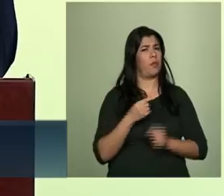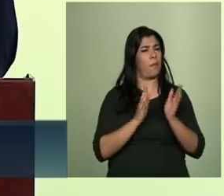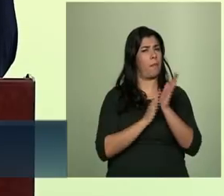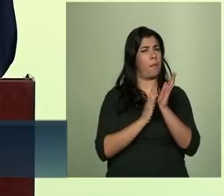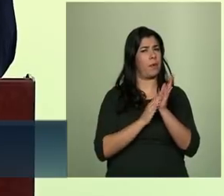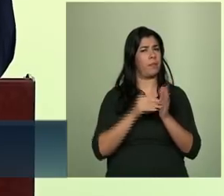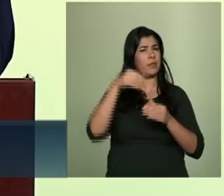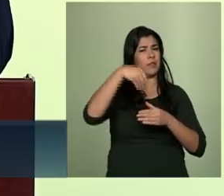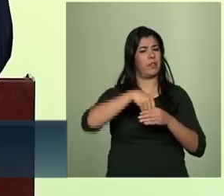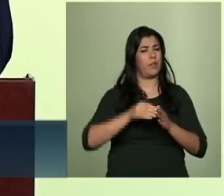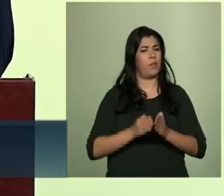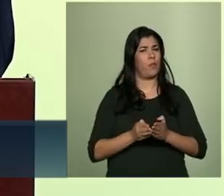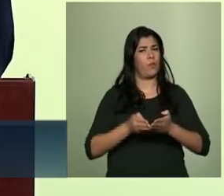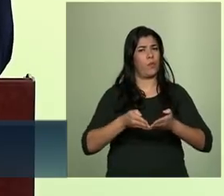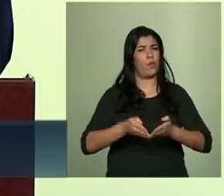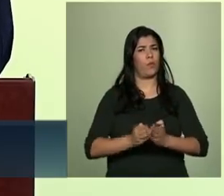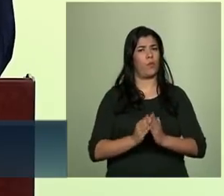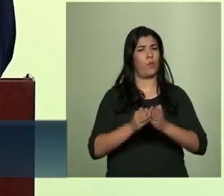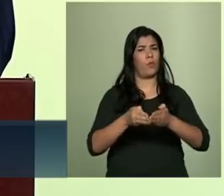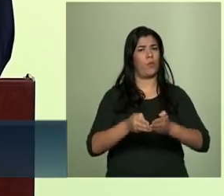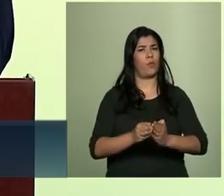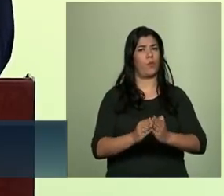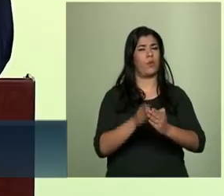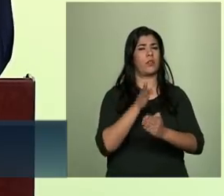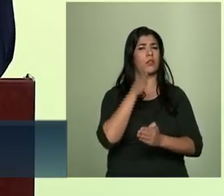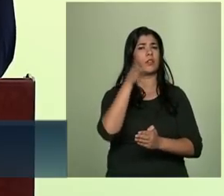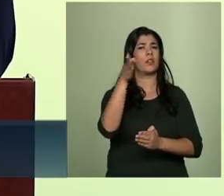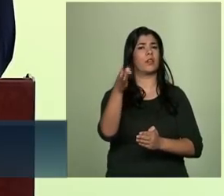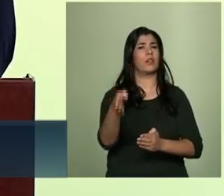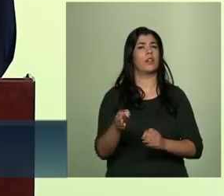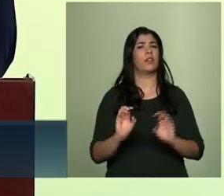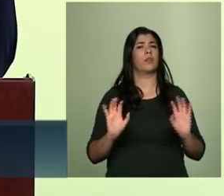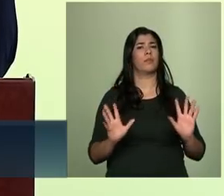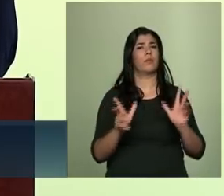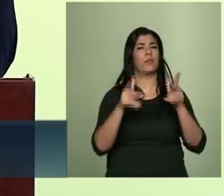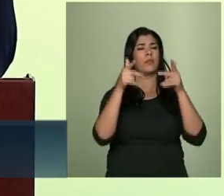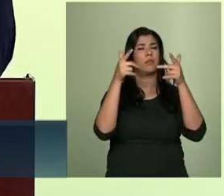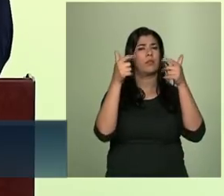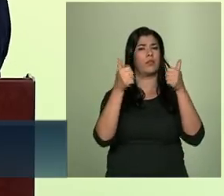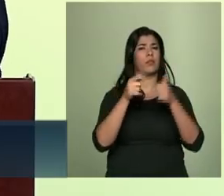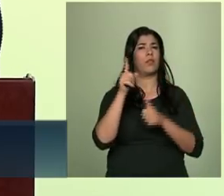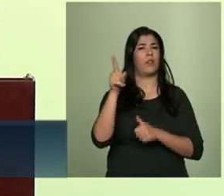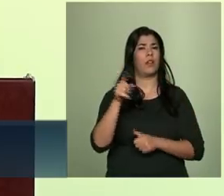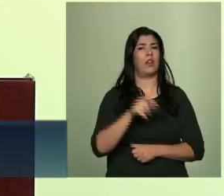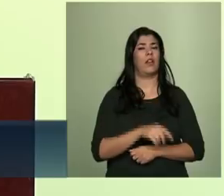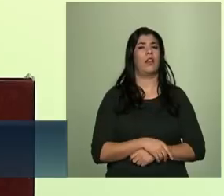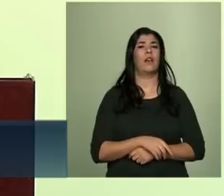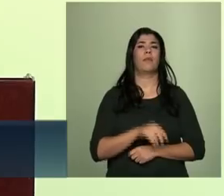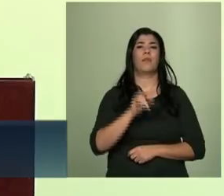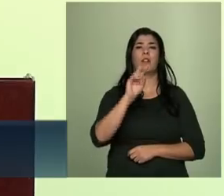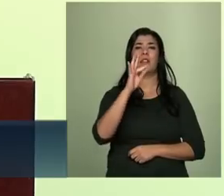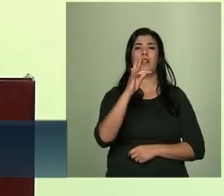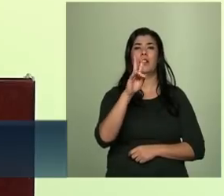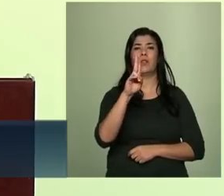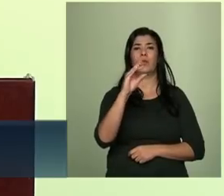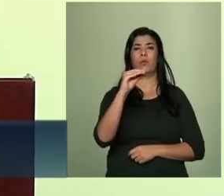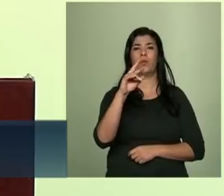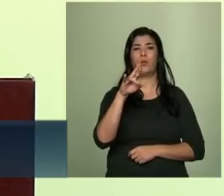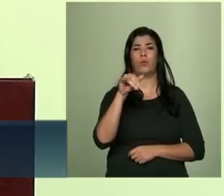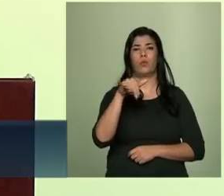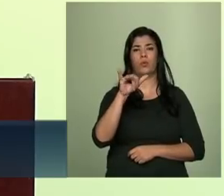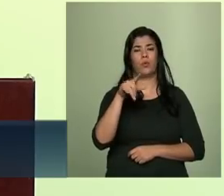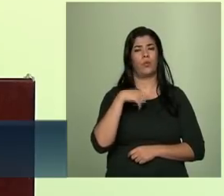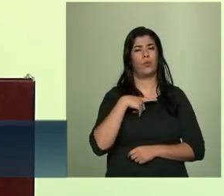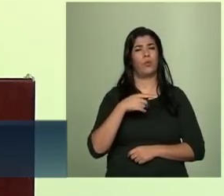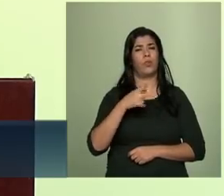barquinho, no meio, indo para a inauguração da Eclusa de Tucuruí. E a senhora sentadinha assim comigo, falou assim, como vocês